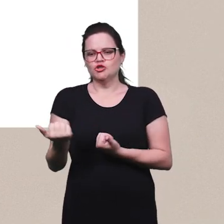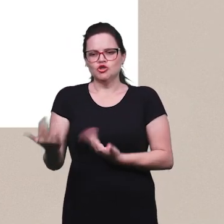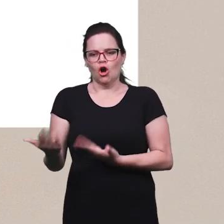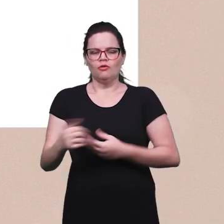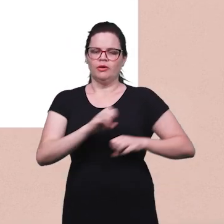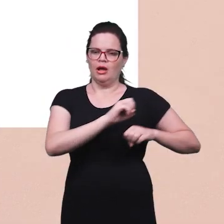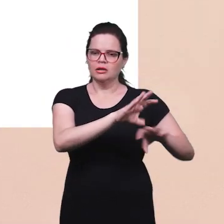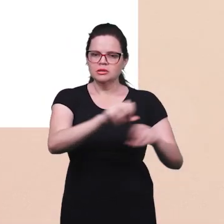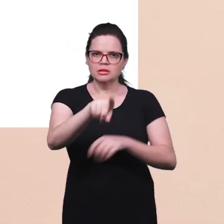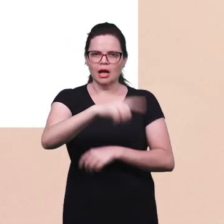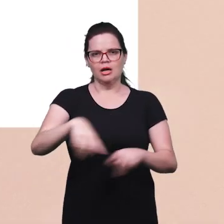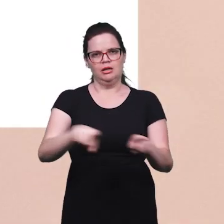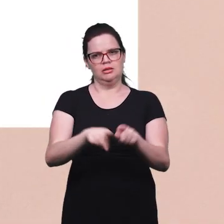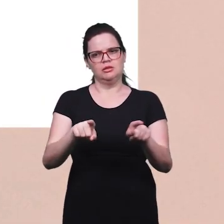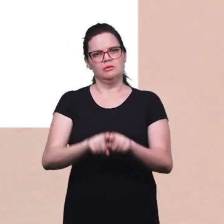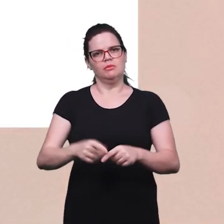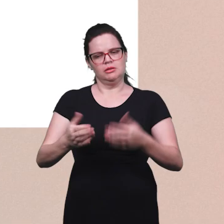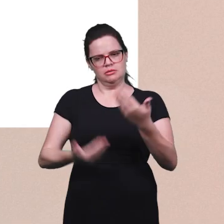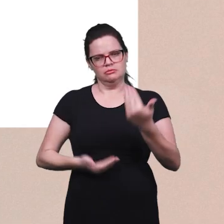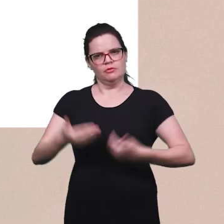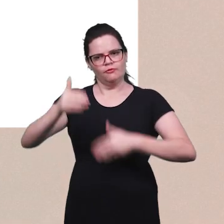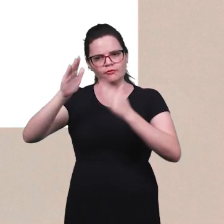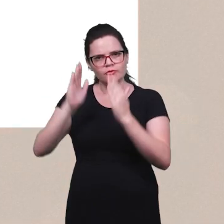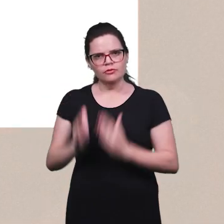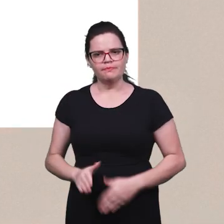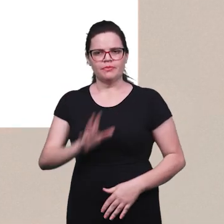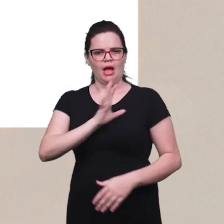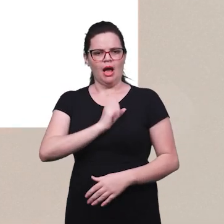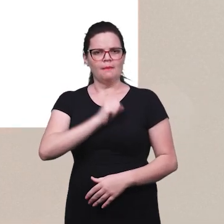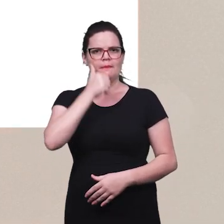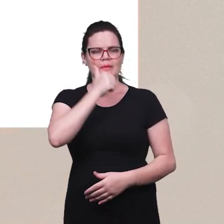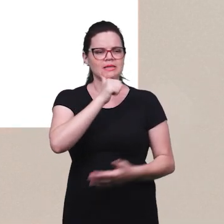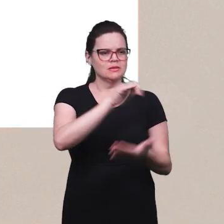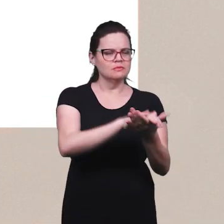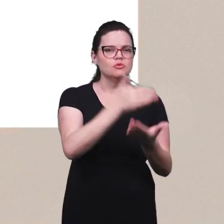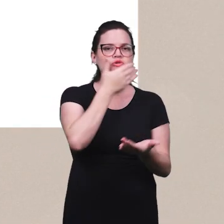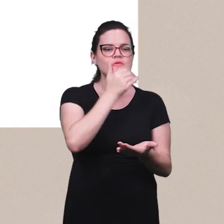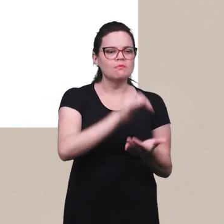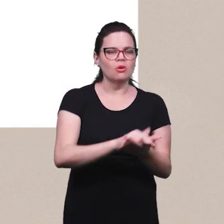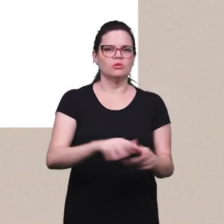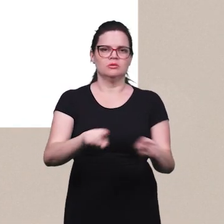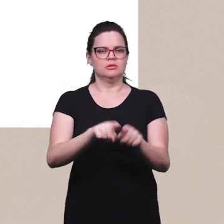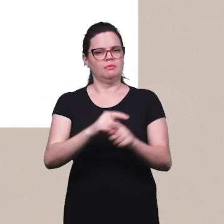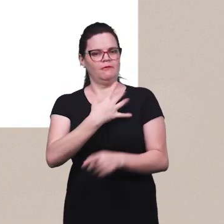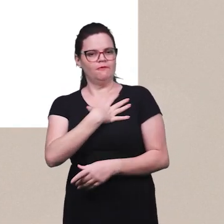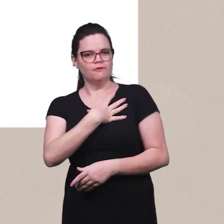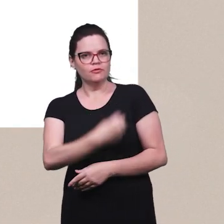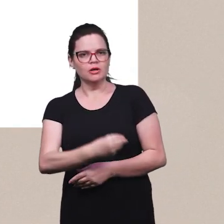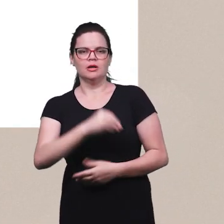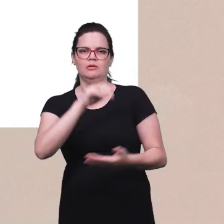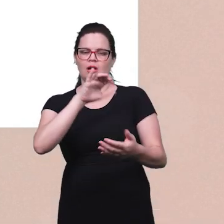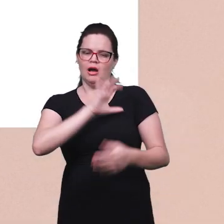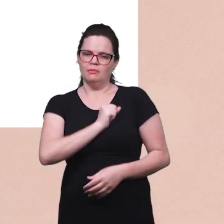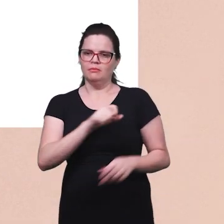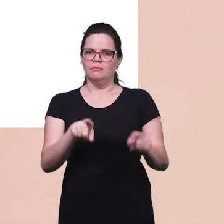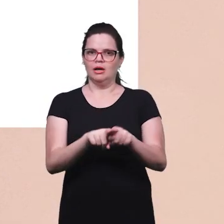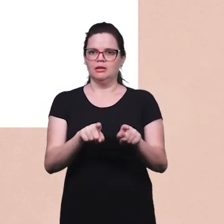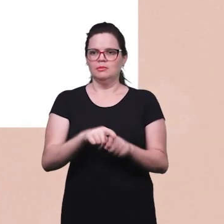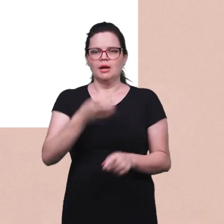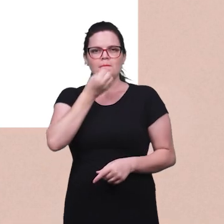serem prudentes, a amarem seus maridos, a amarem seus filhos, a serem moderadas,